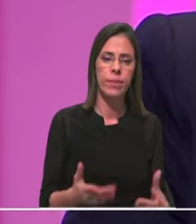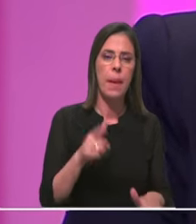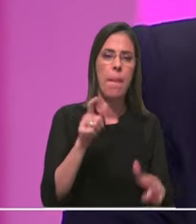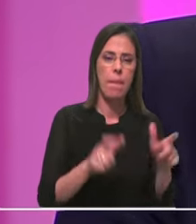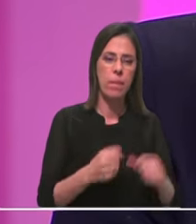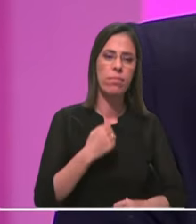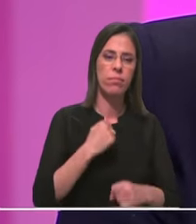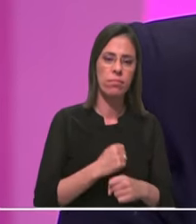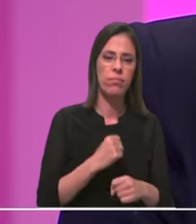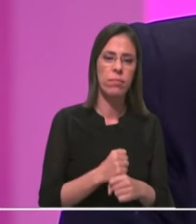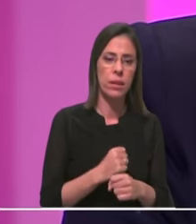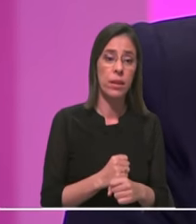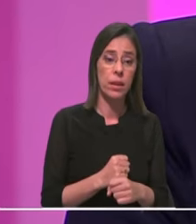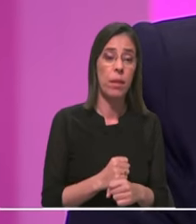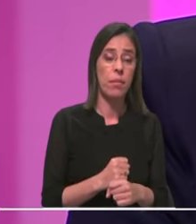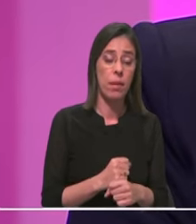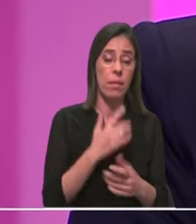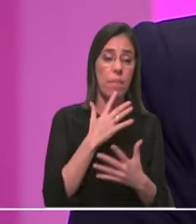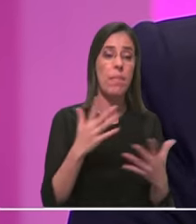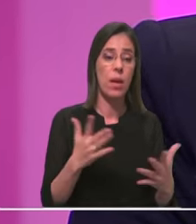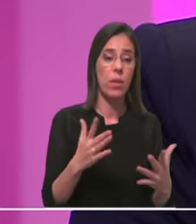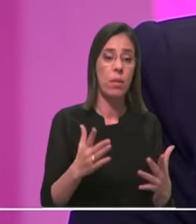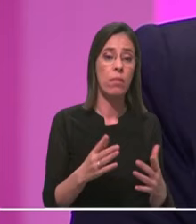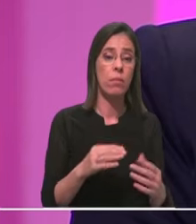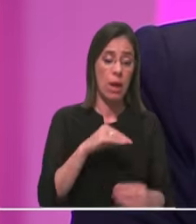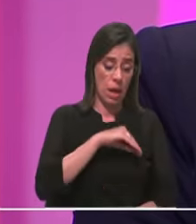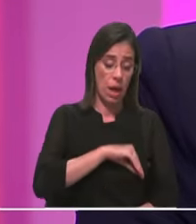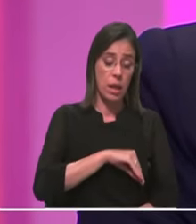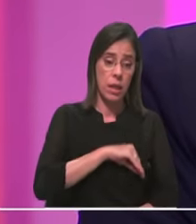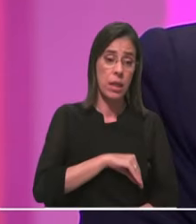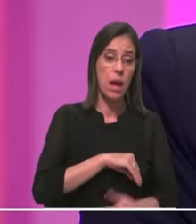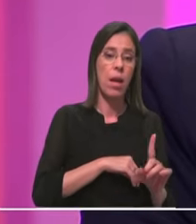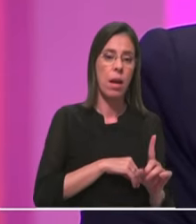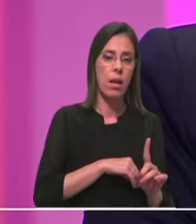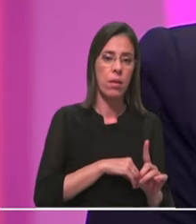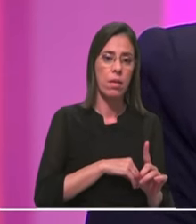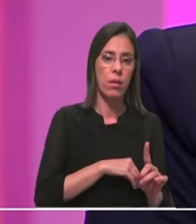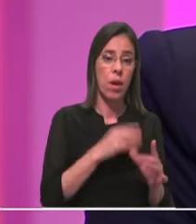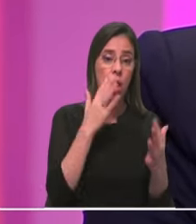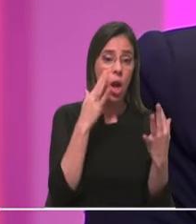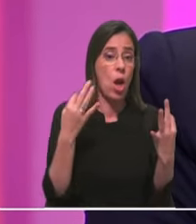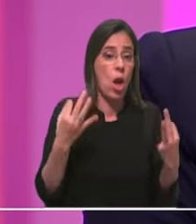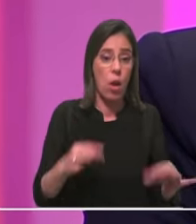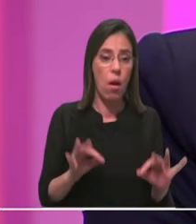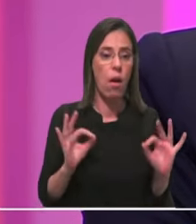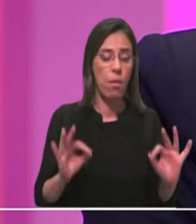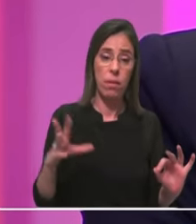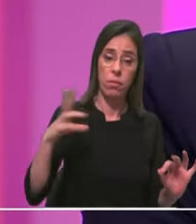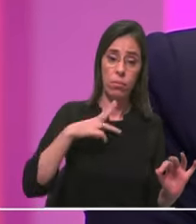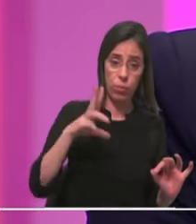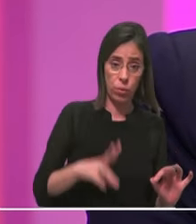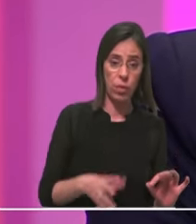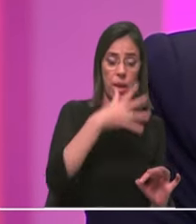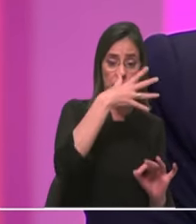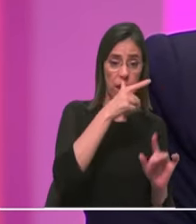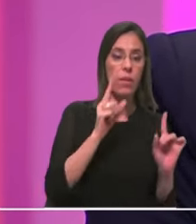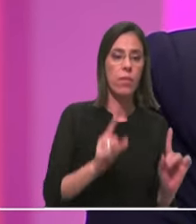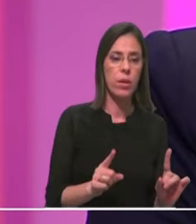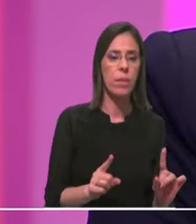pessoas que trabalham é o caso na maioria e que ganham um salário que é perfeitamente normal em Portugal